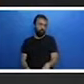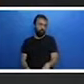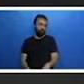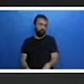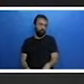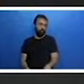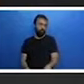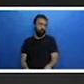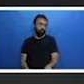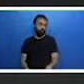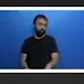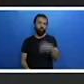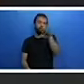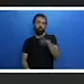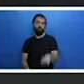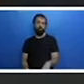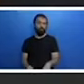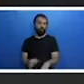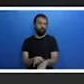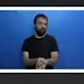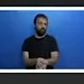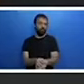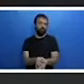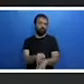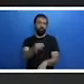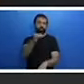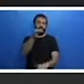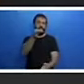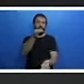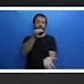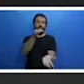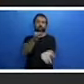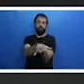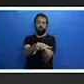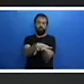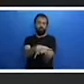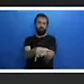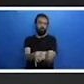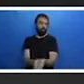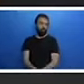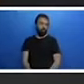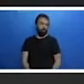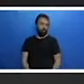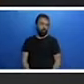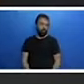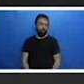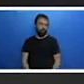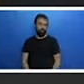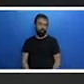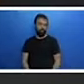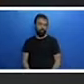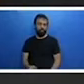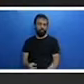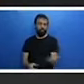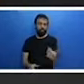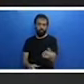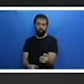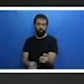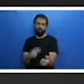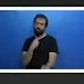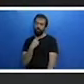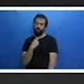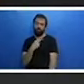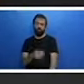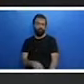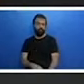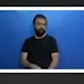seguinte eu vou jogar lá para o alto vou virar a minha mão e vou tentar pegar ela só que eu não posso fechar não porque senão fica fácil